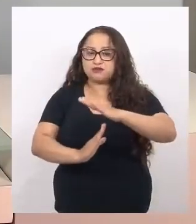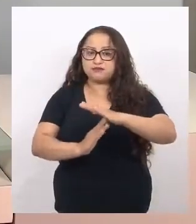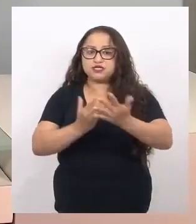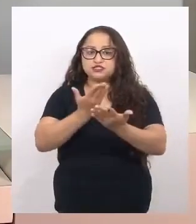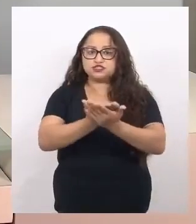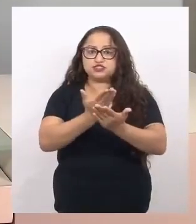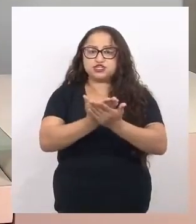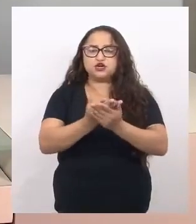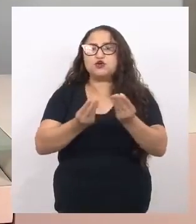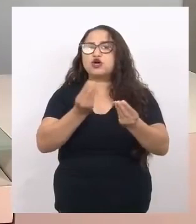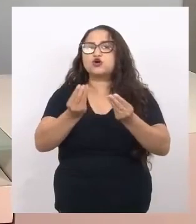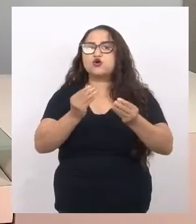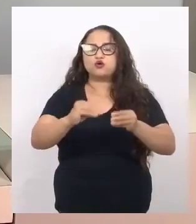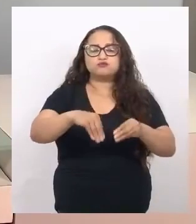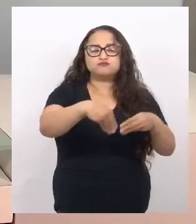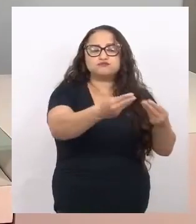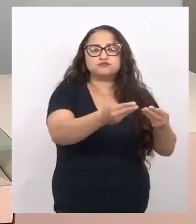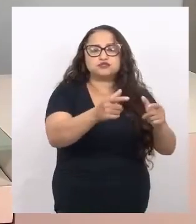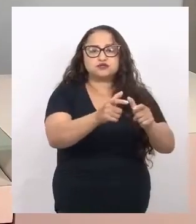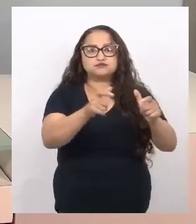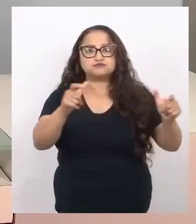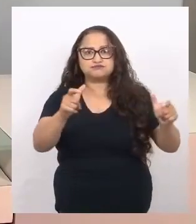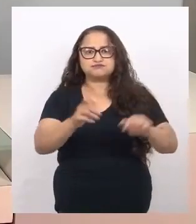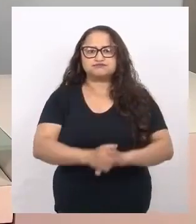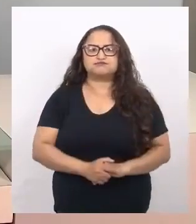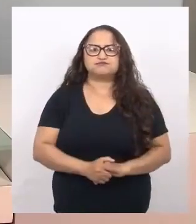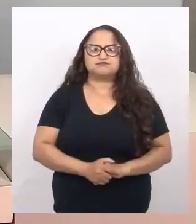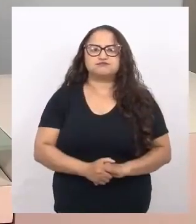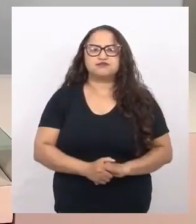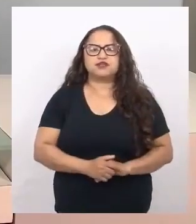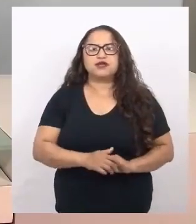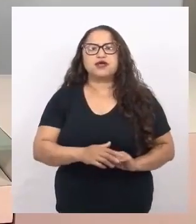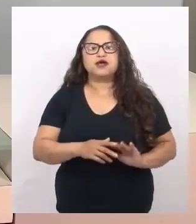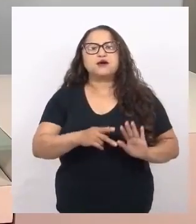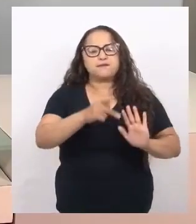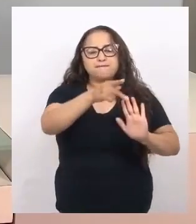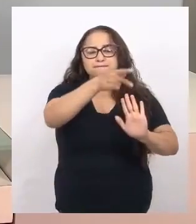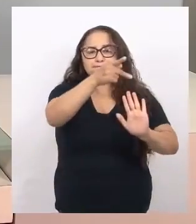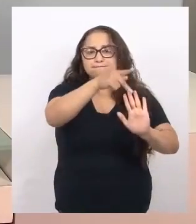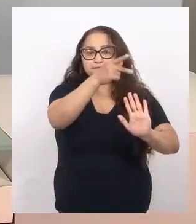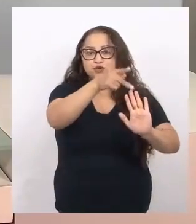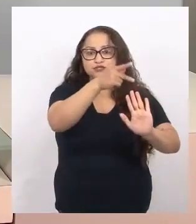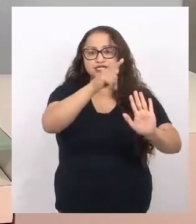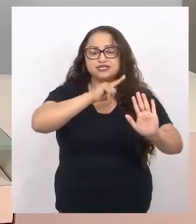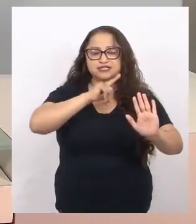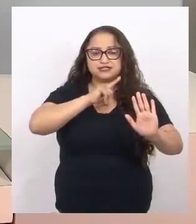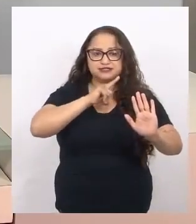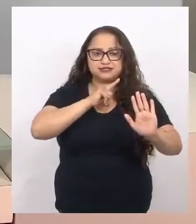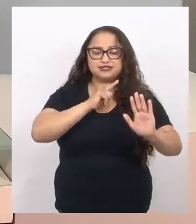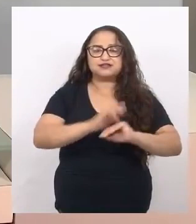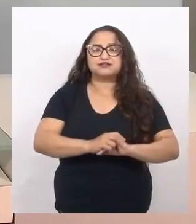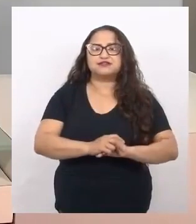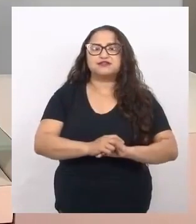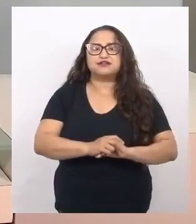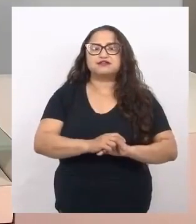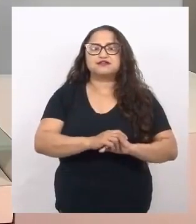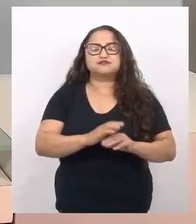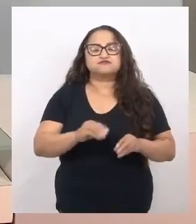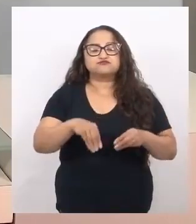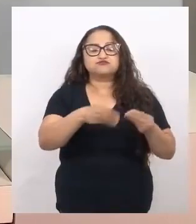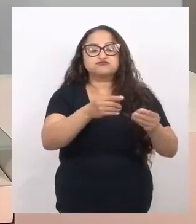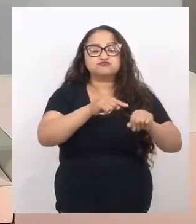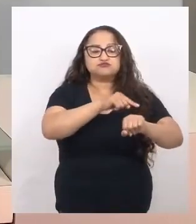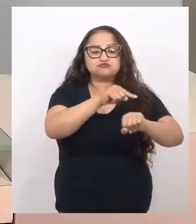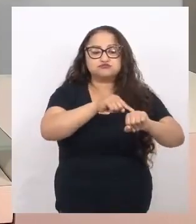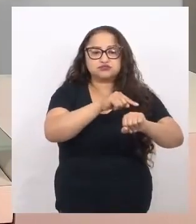que funciona a atribuição na expansão? A portaria da atribuição, gente, ela traz que para as aulas da expansão que